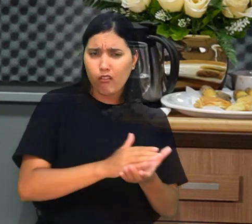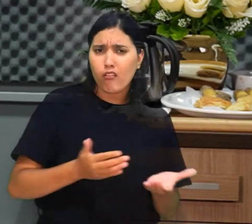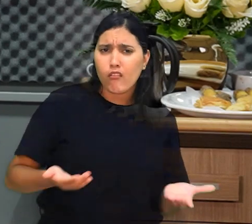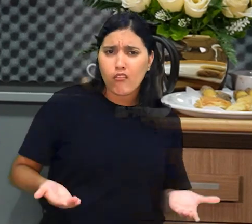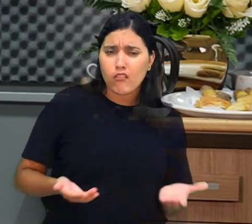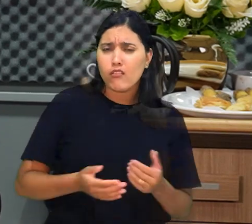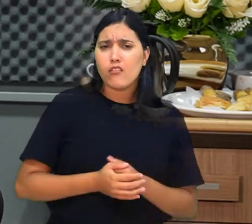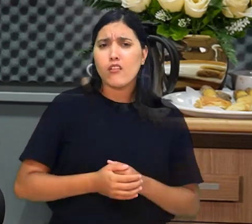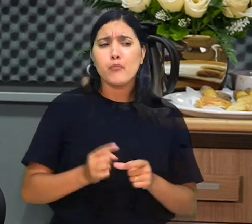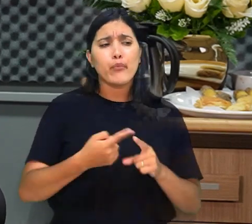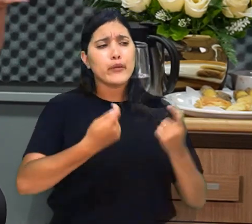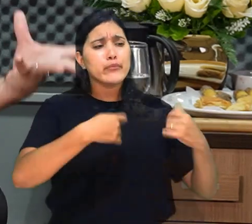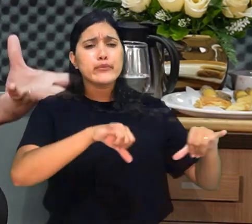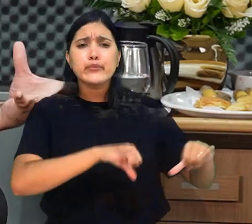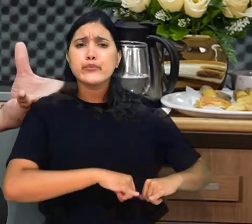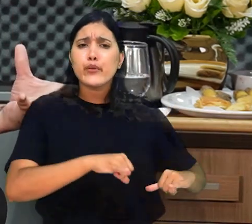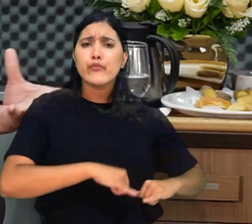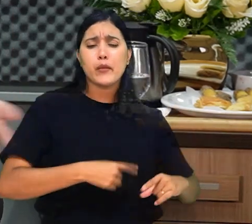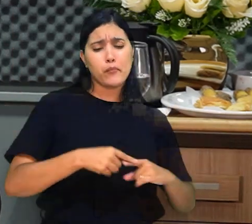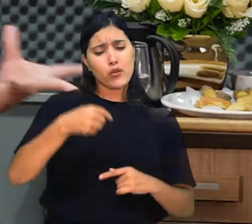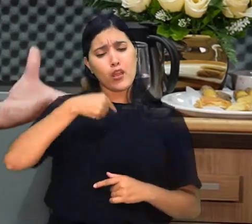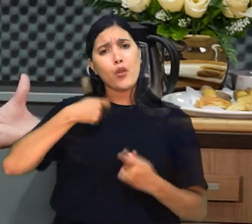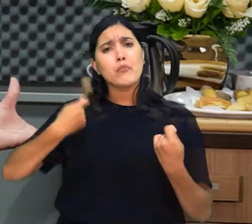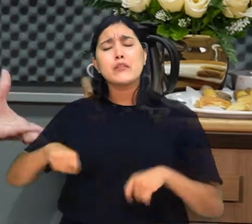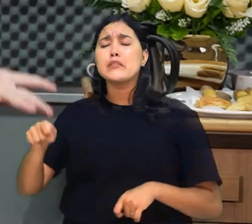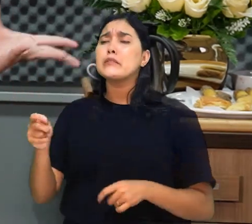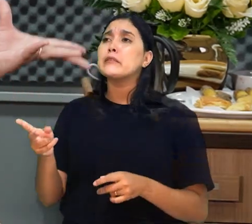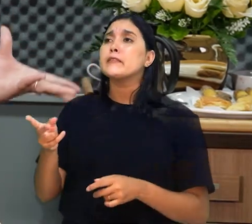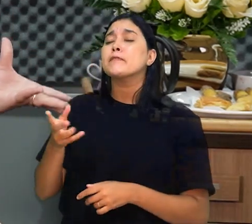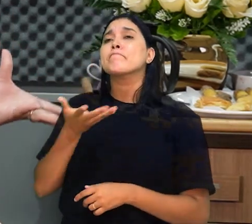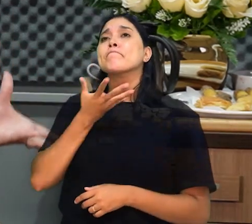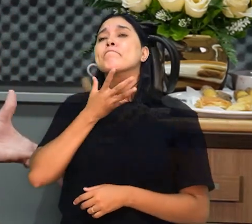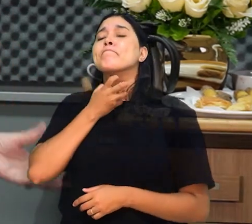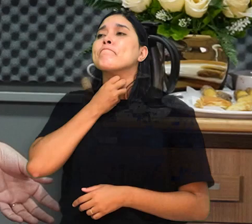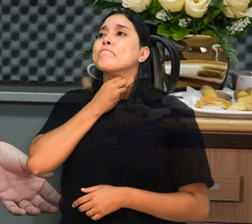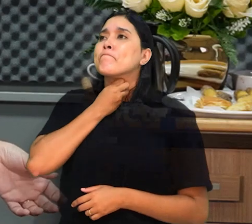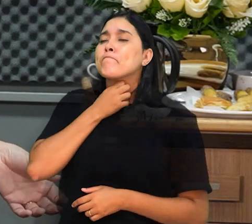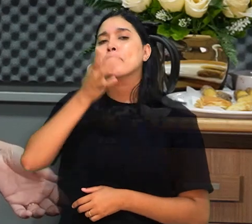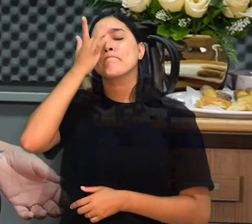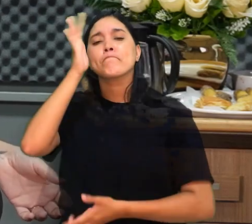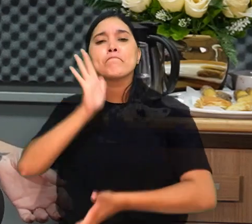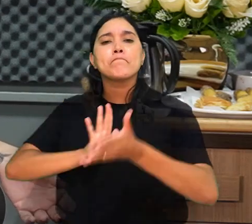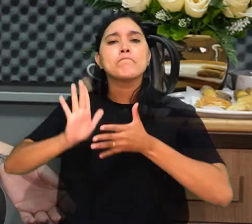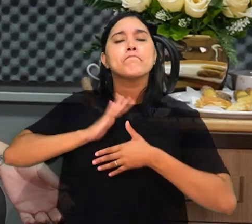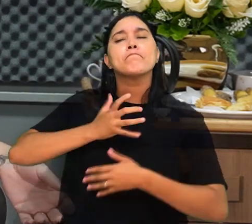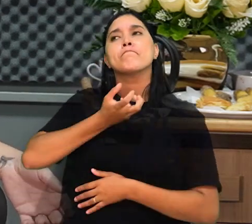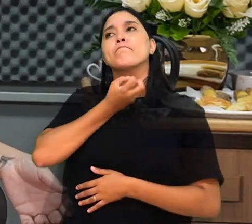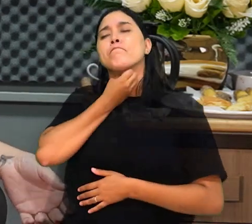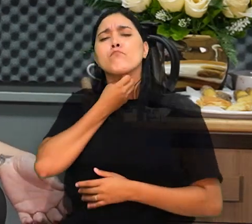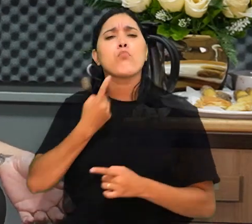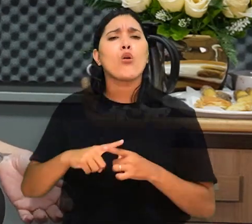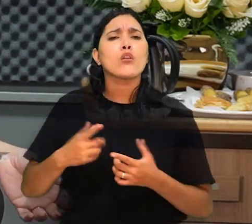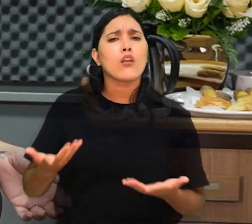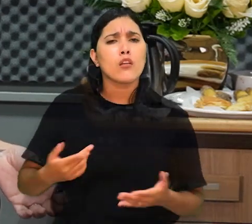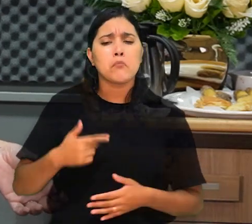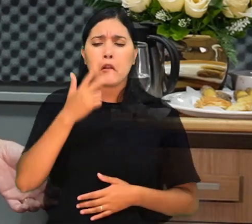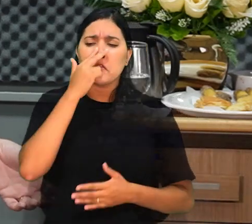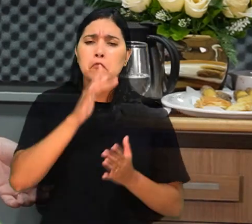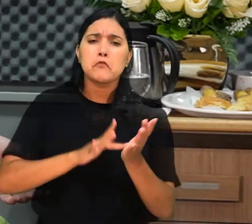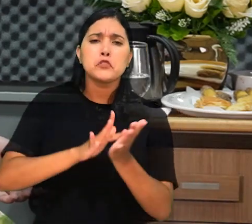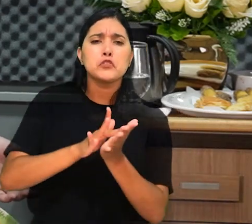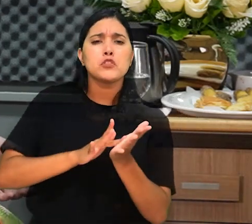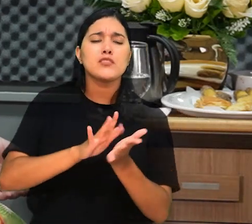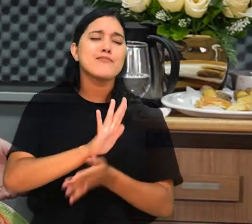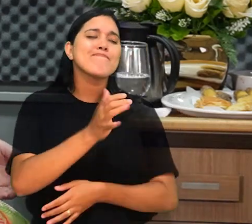não tem esse direito? Por que ele não pode? O que ele tem? Contamina a surdez? Por que ele tem que sofrer tudo isso? Por que eu